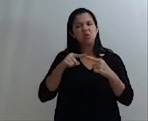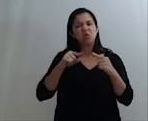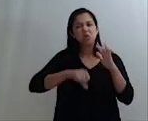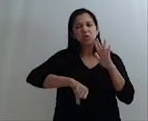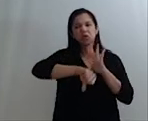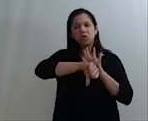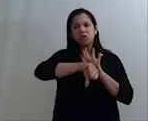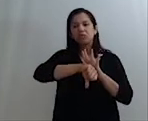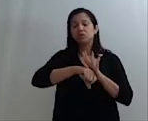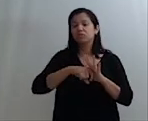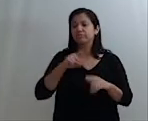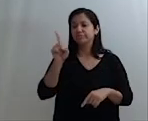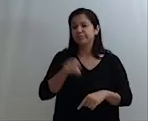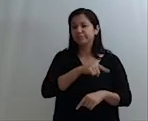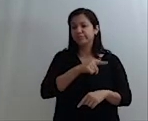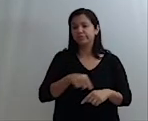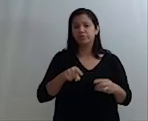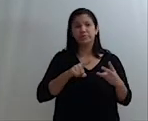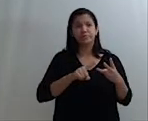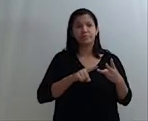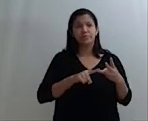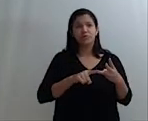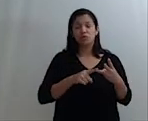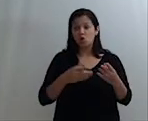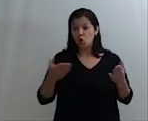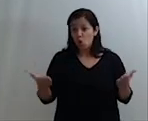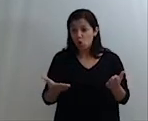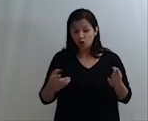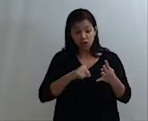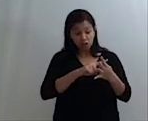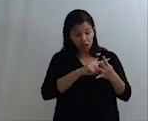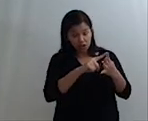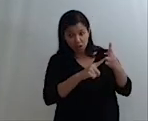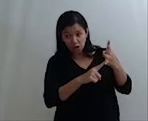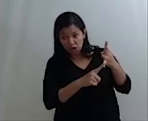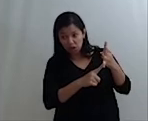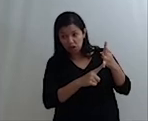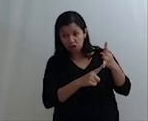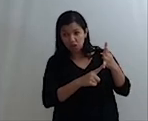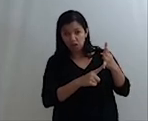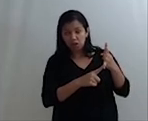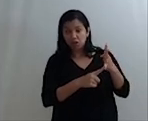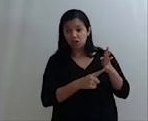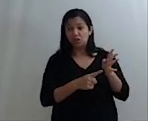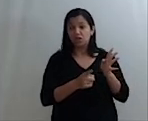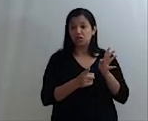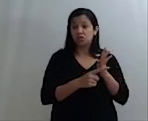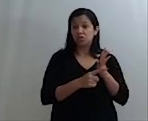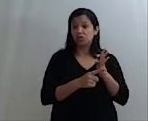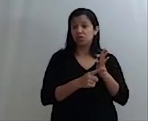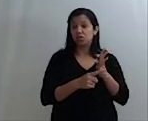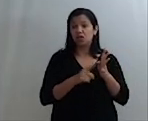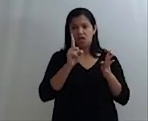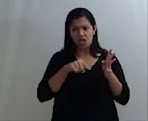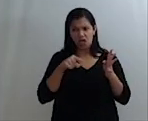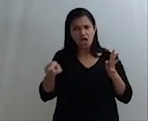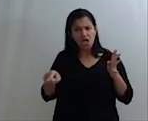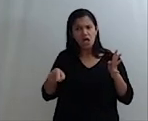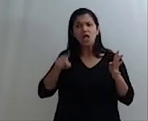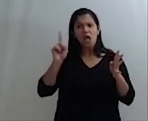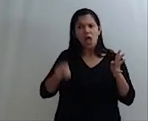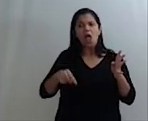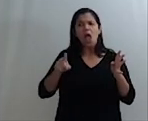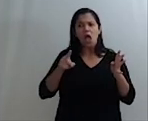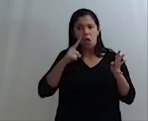não tem mais que falar hoje não existe mais essa conveniência da pração criminal notória periculosidade